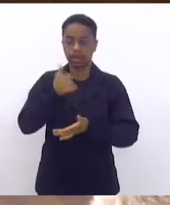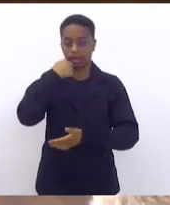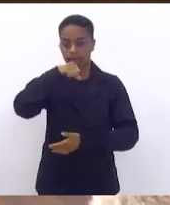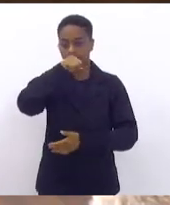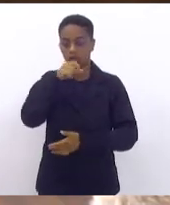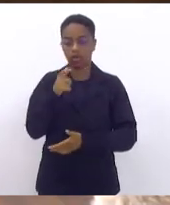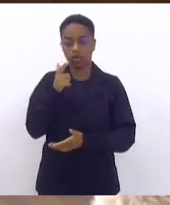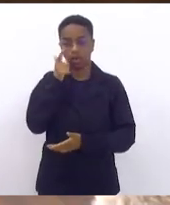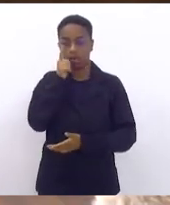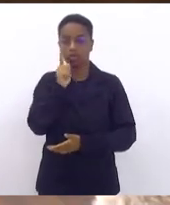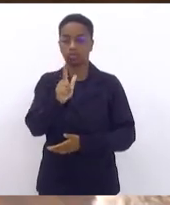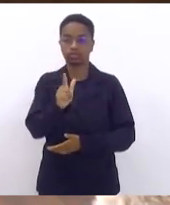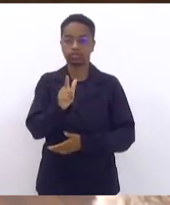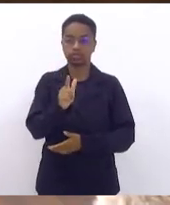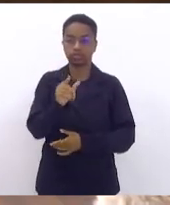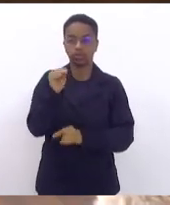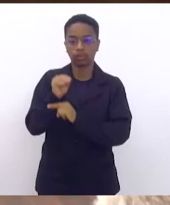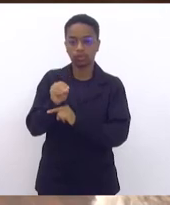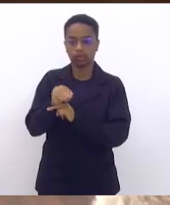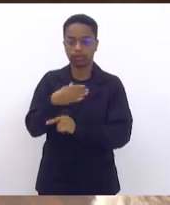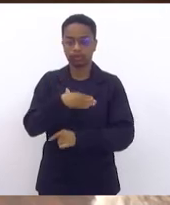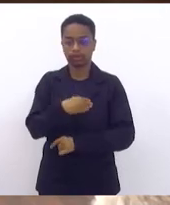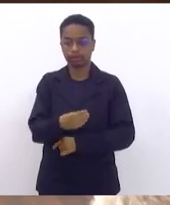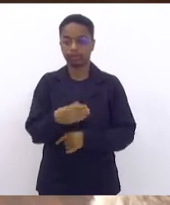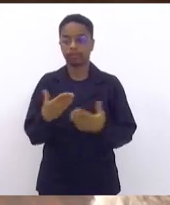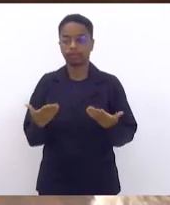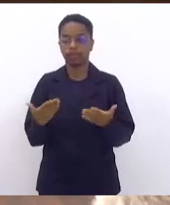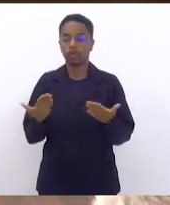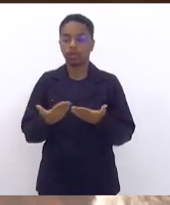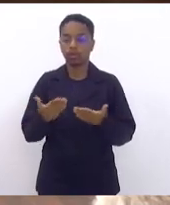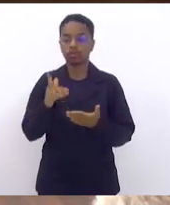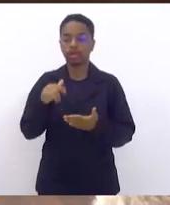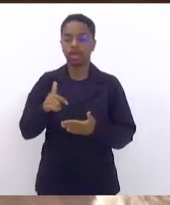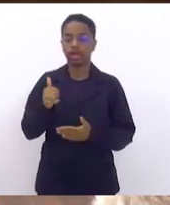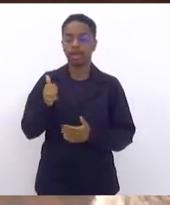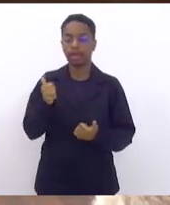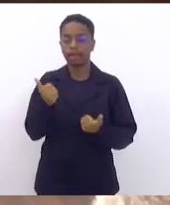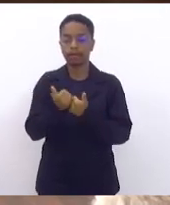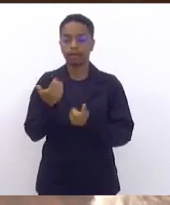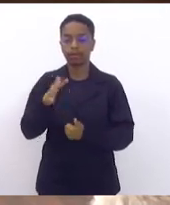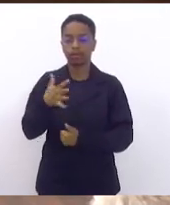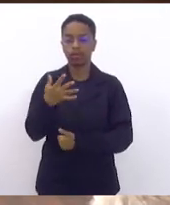realmente manter o seu filho. Então, seria hoje um auxílio de aproximadamente